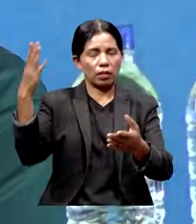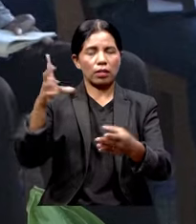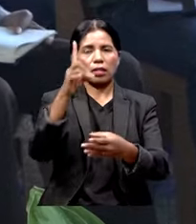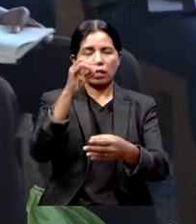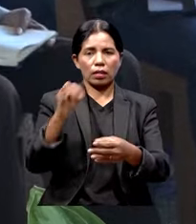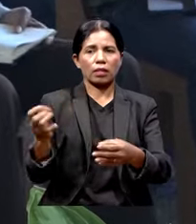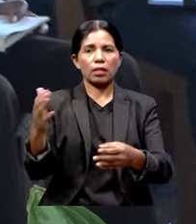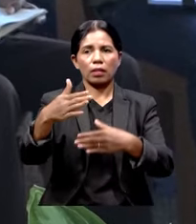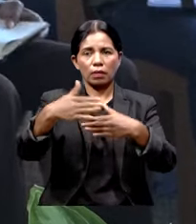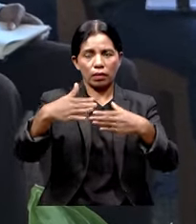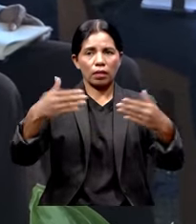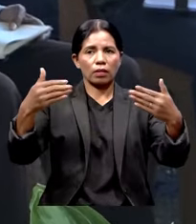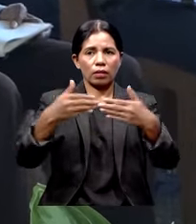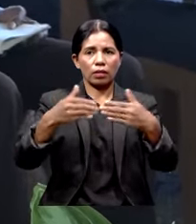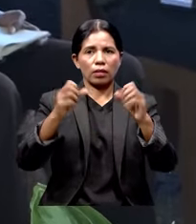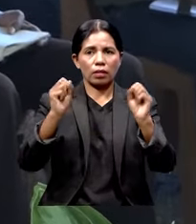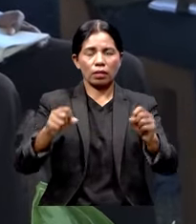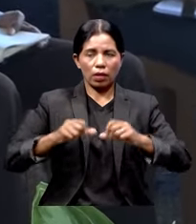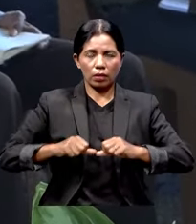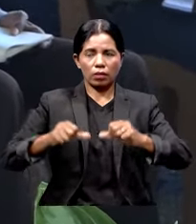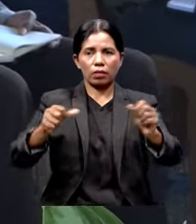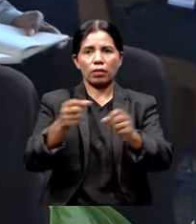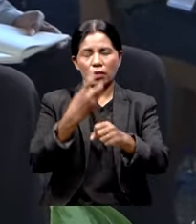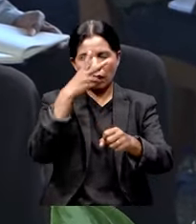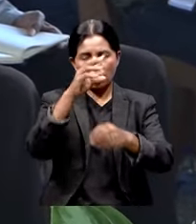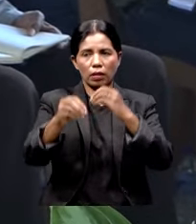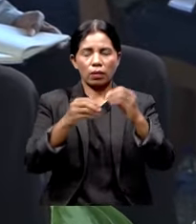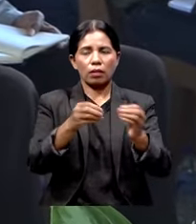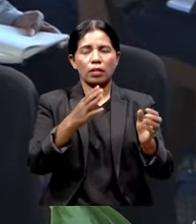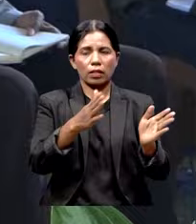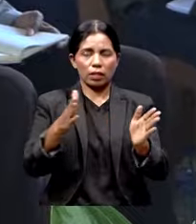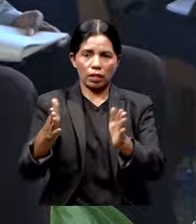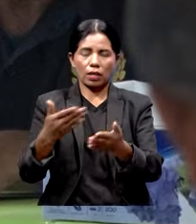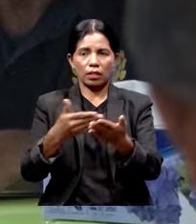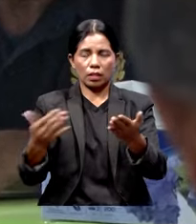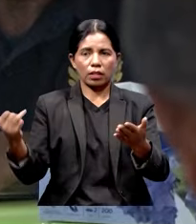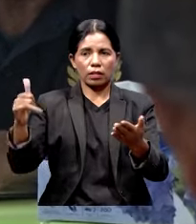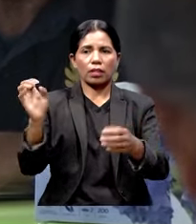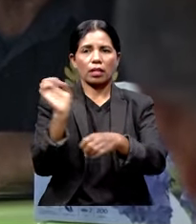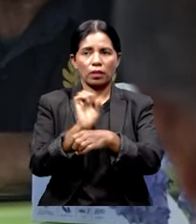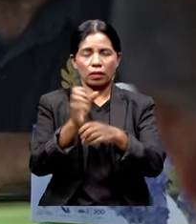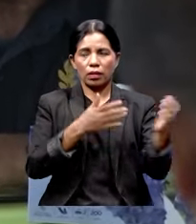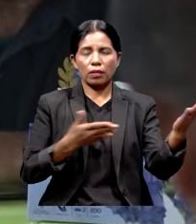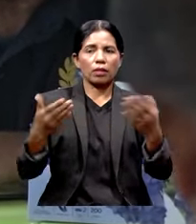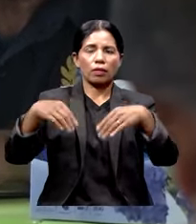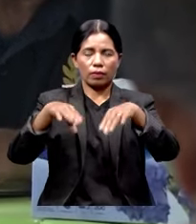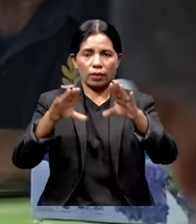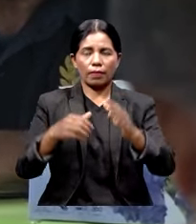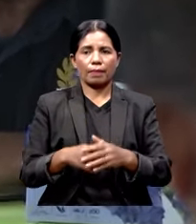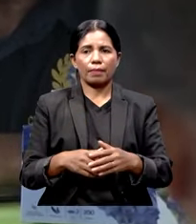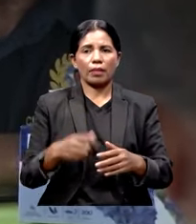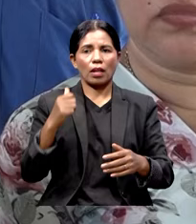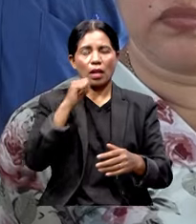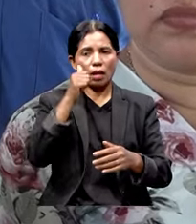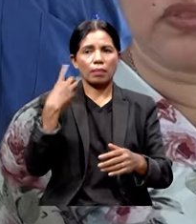municipio sira nebe basic fronteira ho di continua halo controlo ba produto sira nebe operador economico sira fan abang amne ki